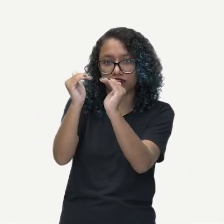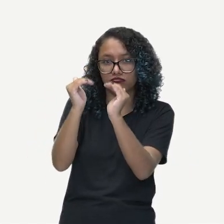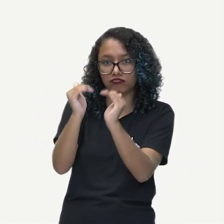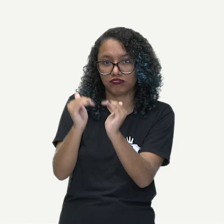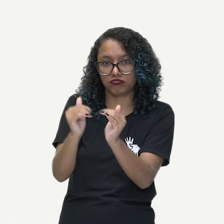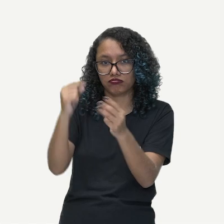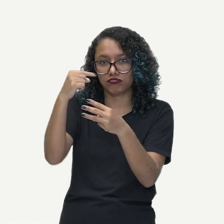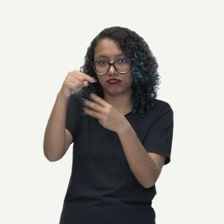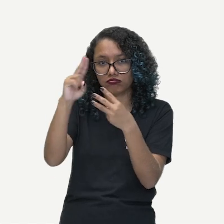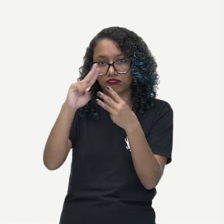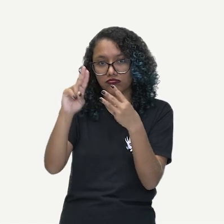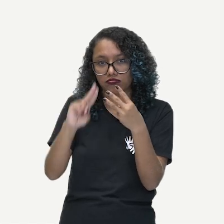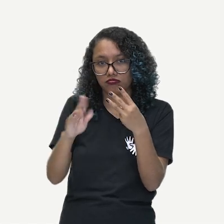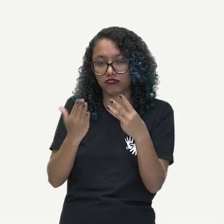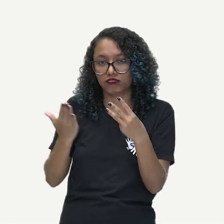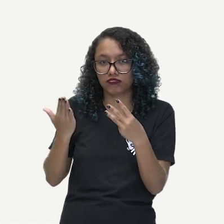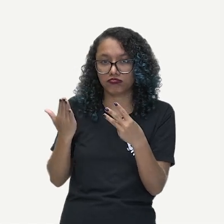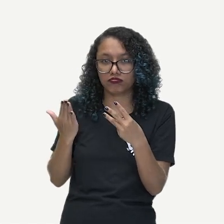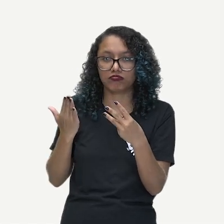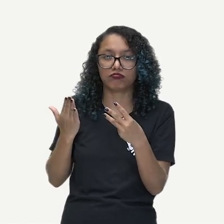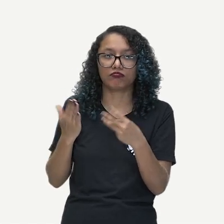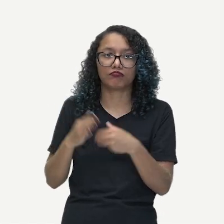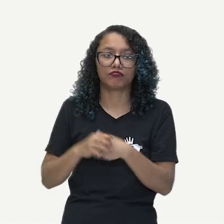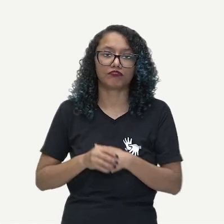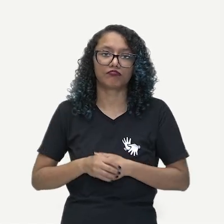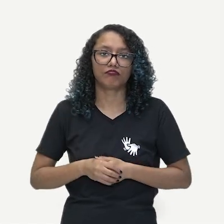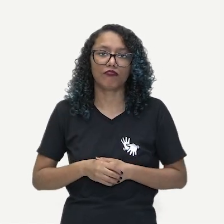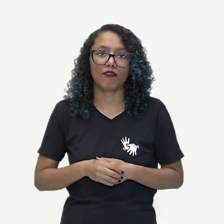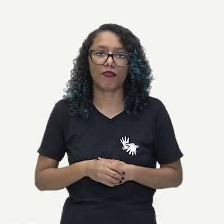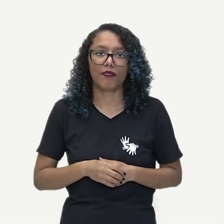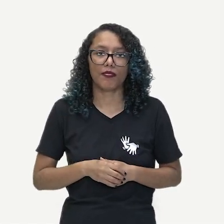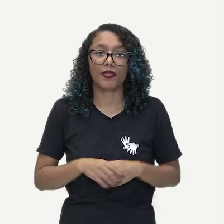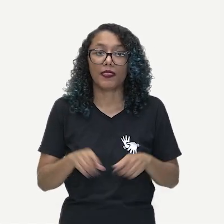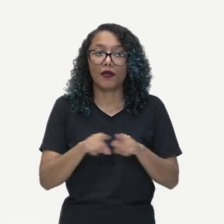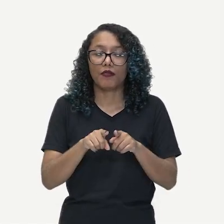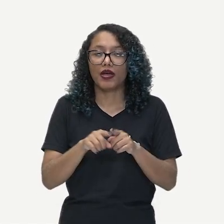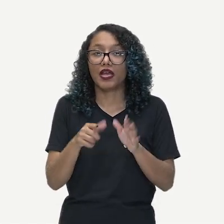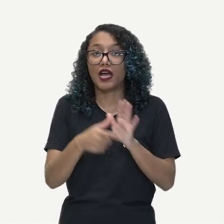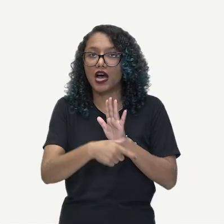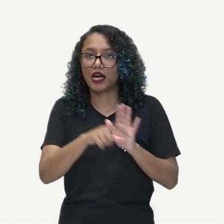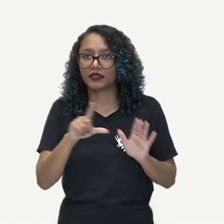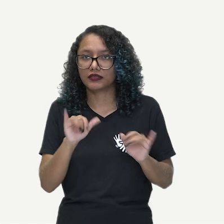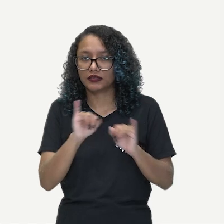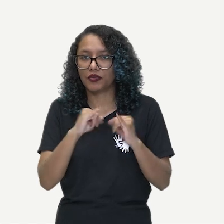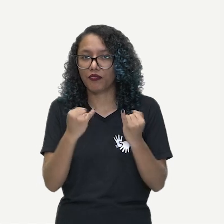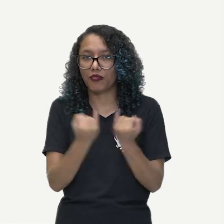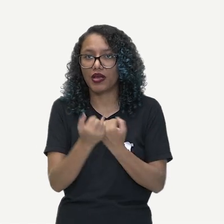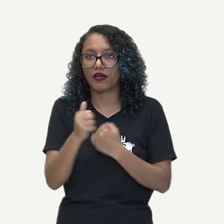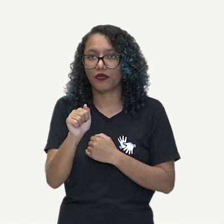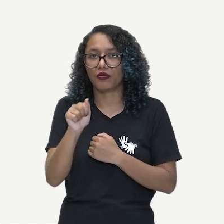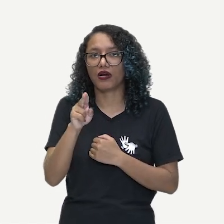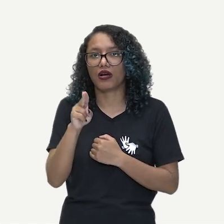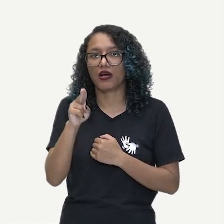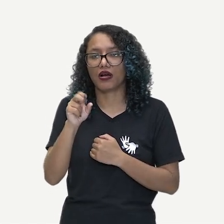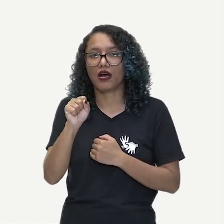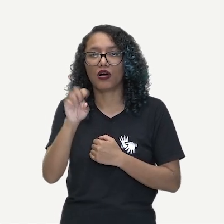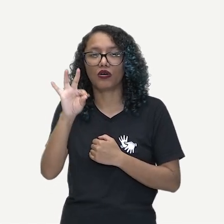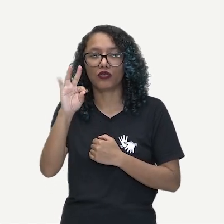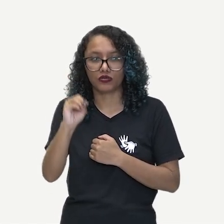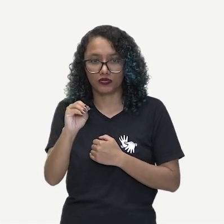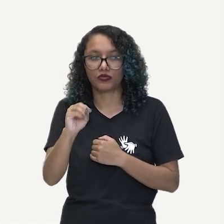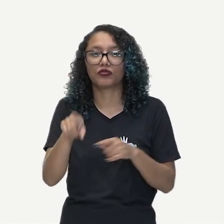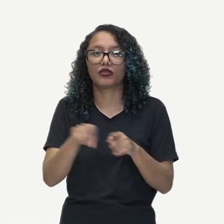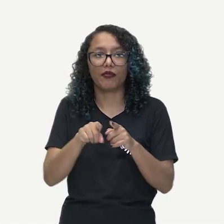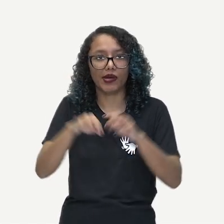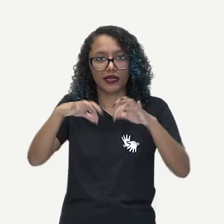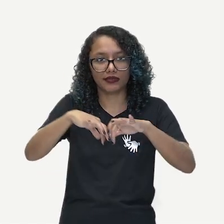Estônia, Letônia, Lituânia, ok? O que era Império Austro-Húngaro vai se dividir, olha só aqui,